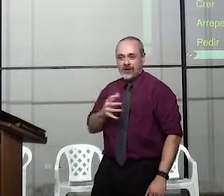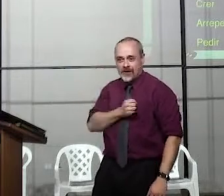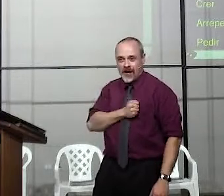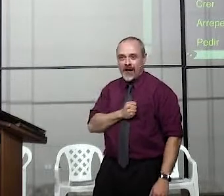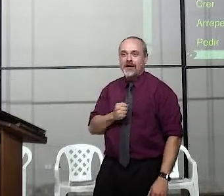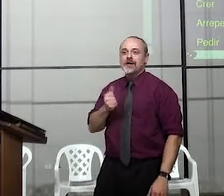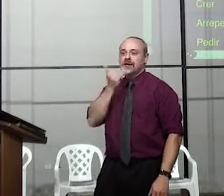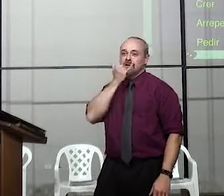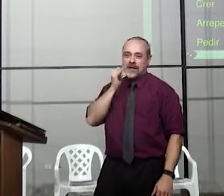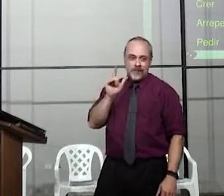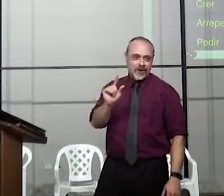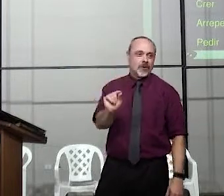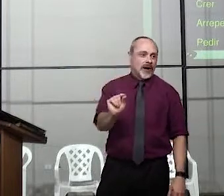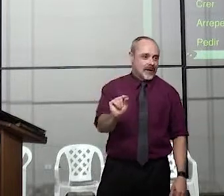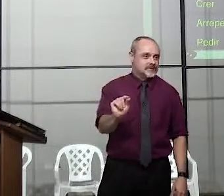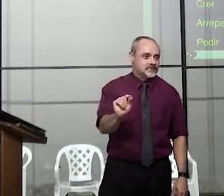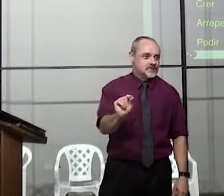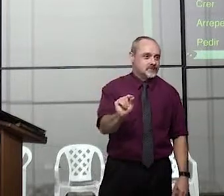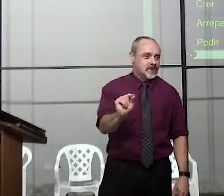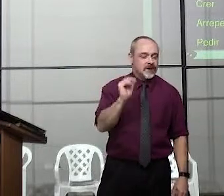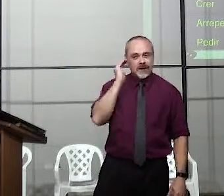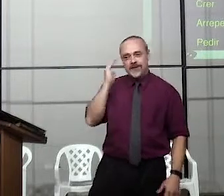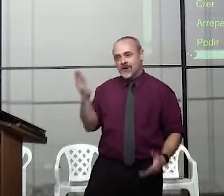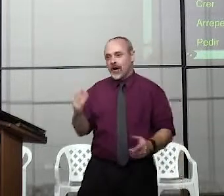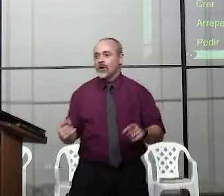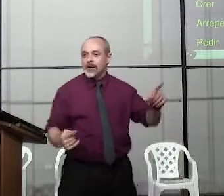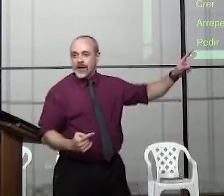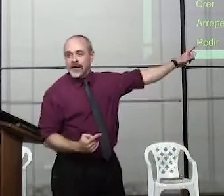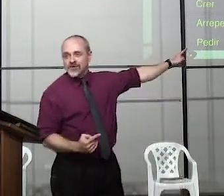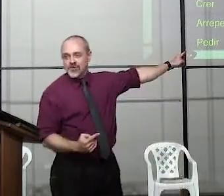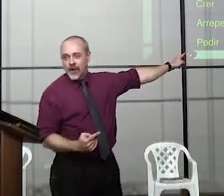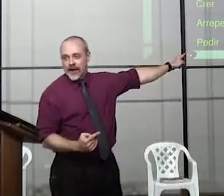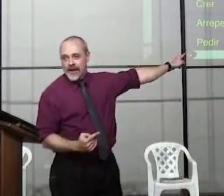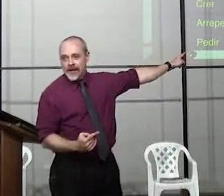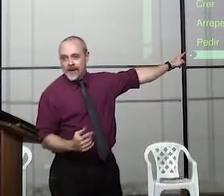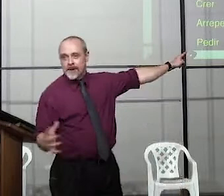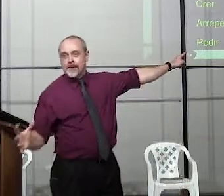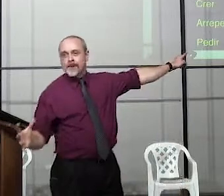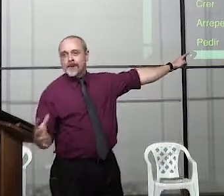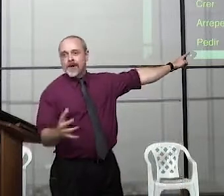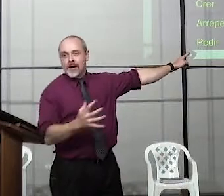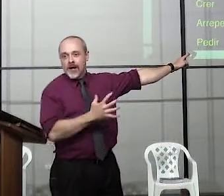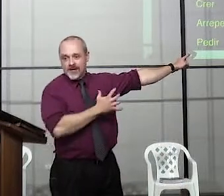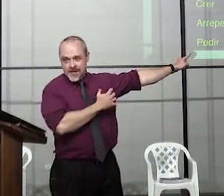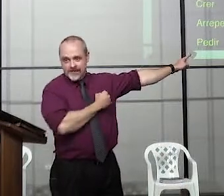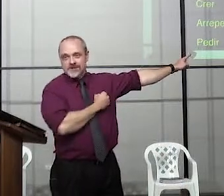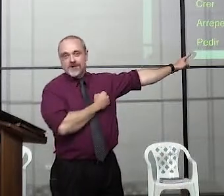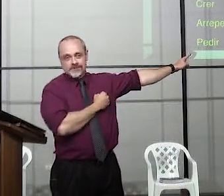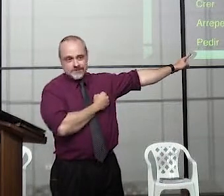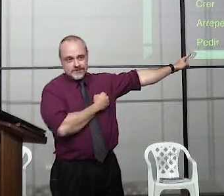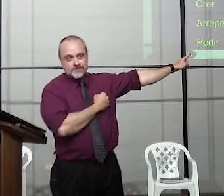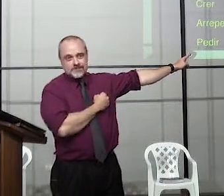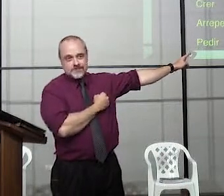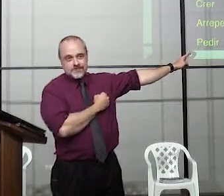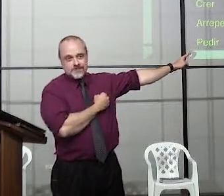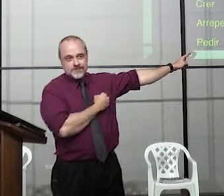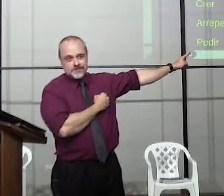te salvar e perdoar. Entendeu? Isso é a salvação.